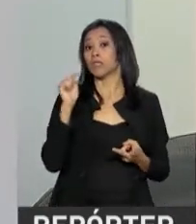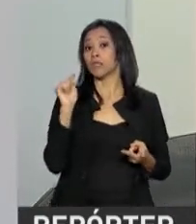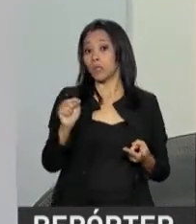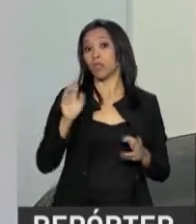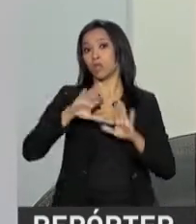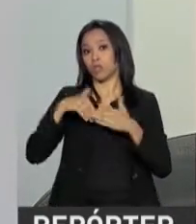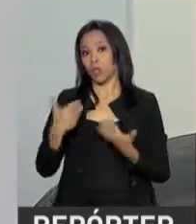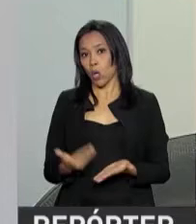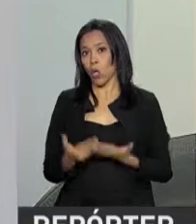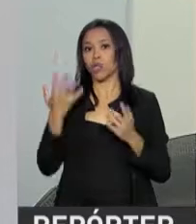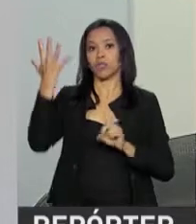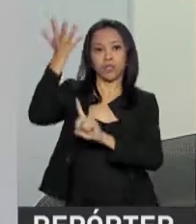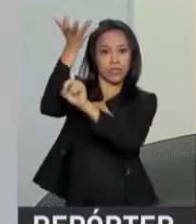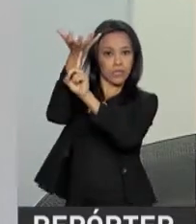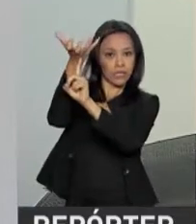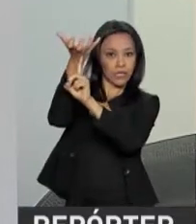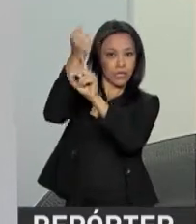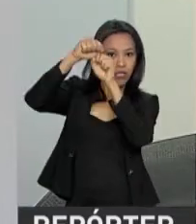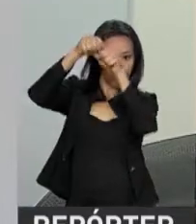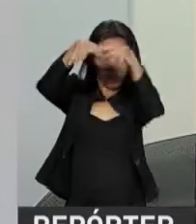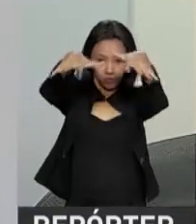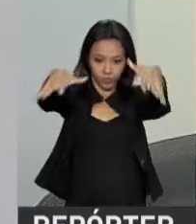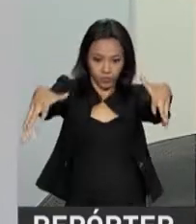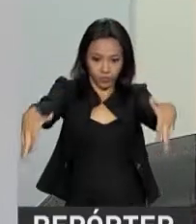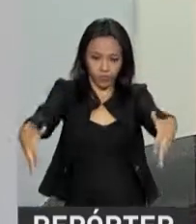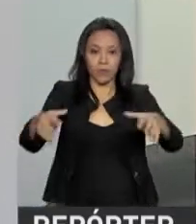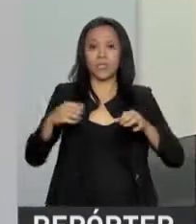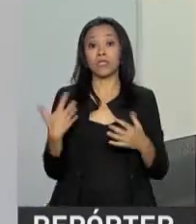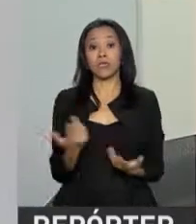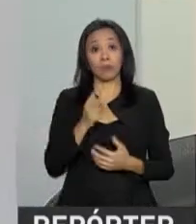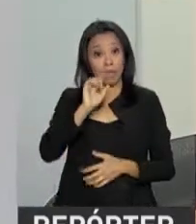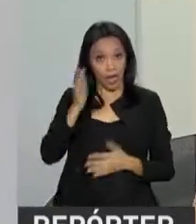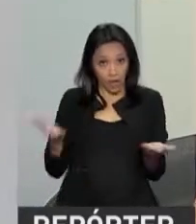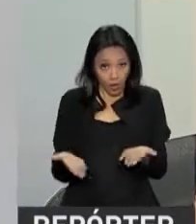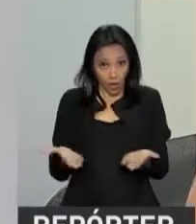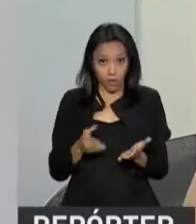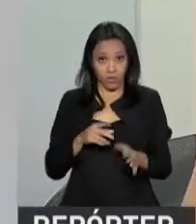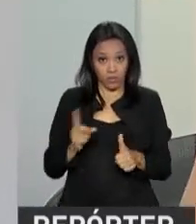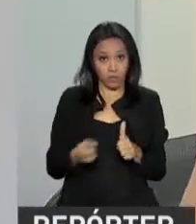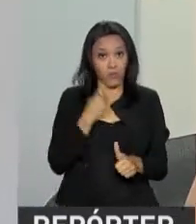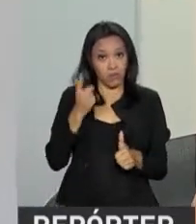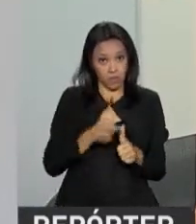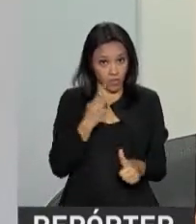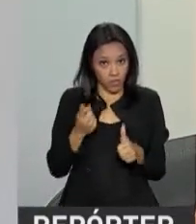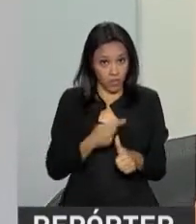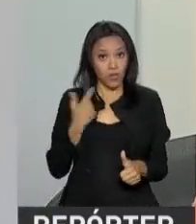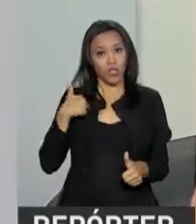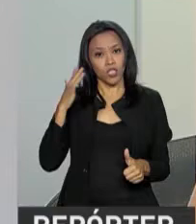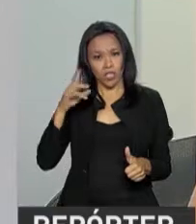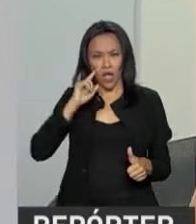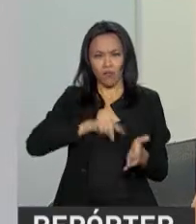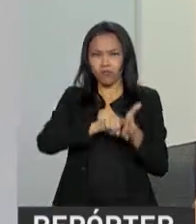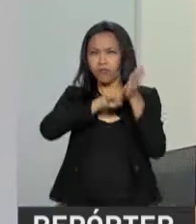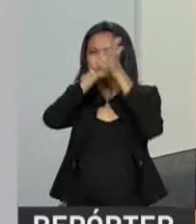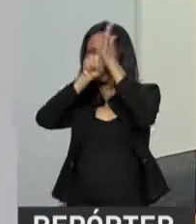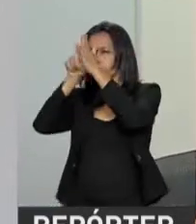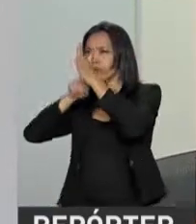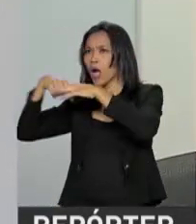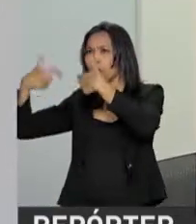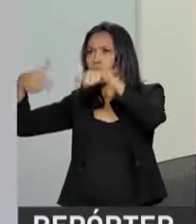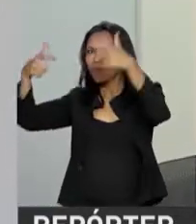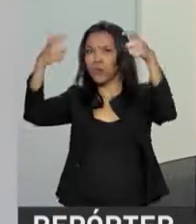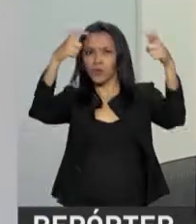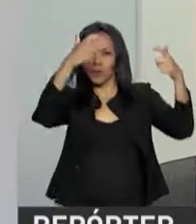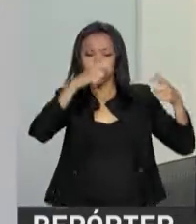conexão satelital então nesse primeiro momento que nós fizemos esse recorte é esse